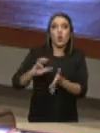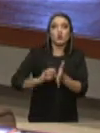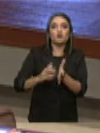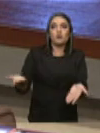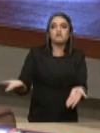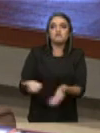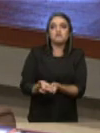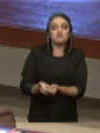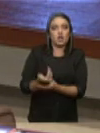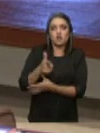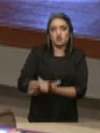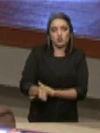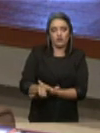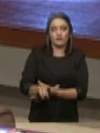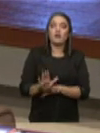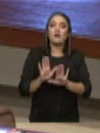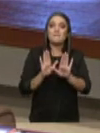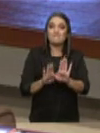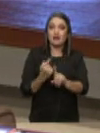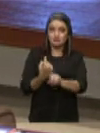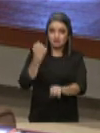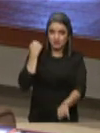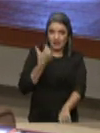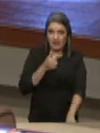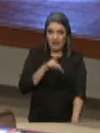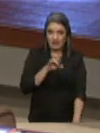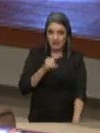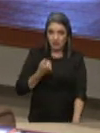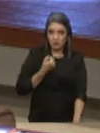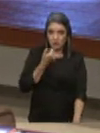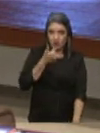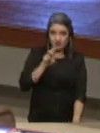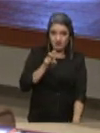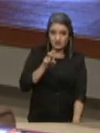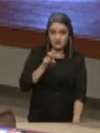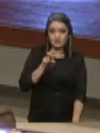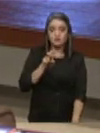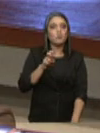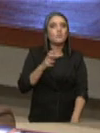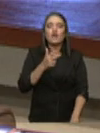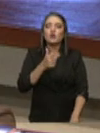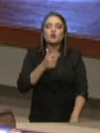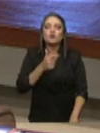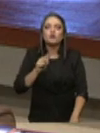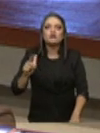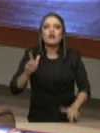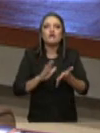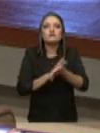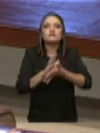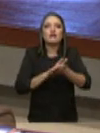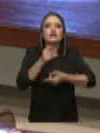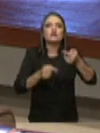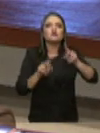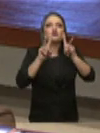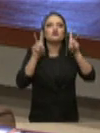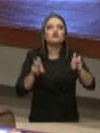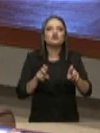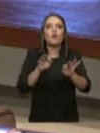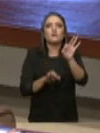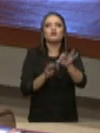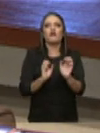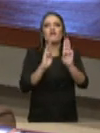maneira, naquela DI 15, nada foi dito quanto à manutenção da coisa julgada, formada em favor